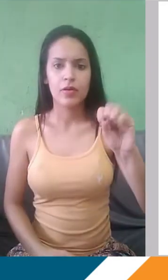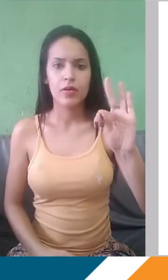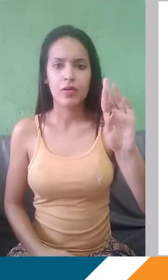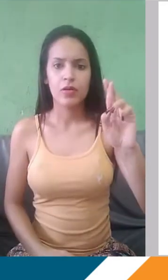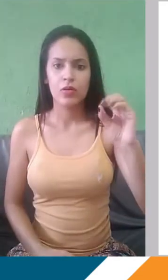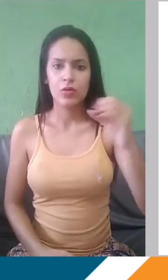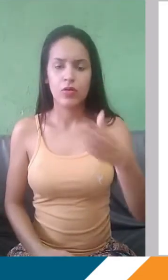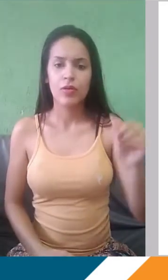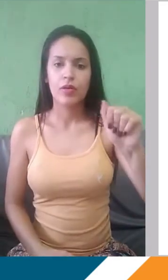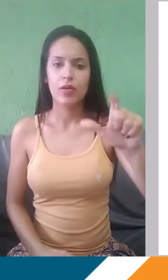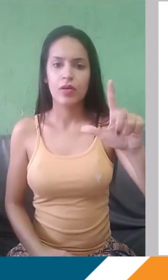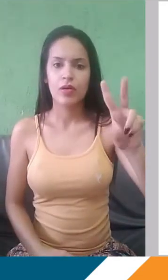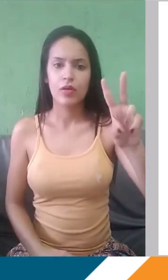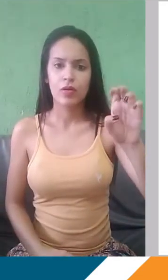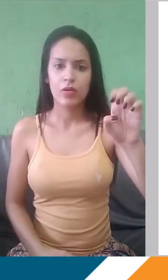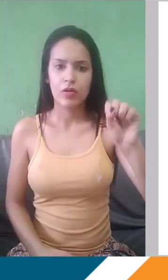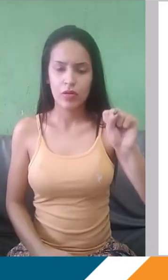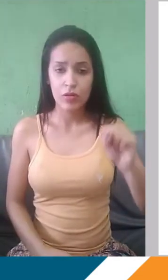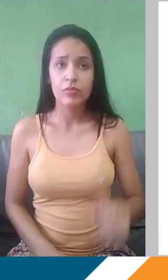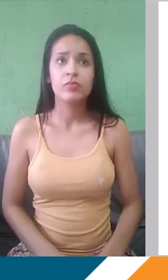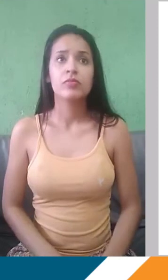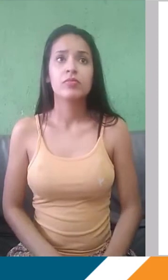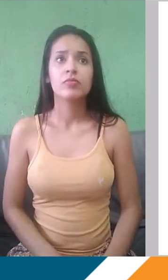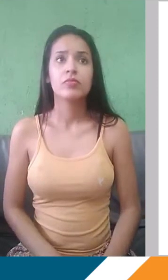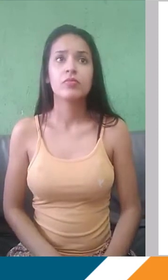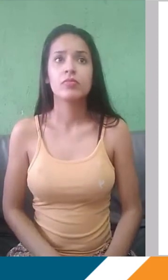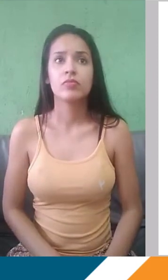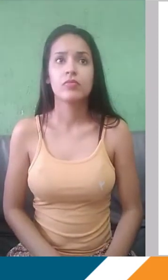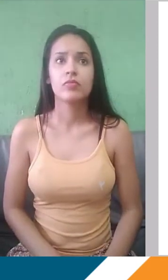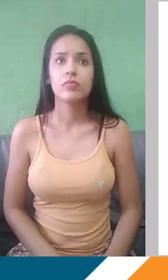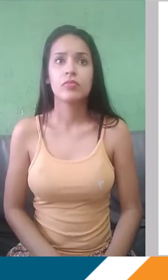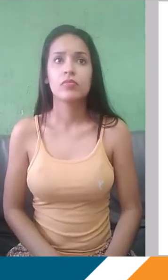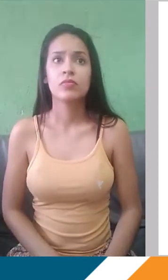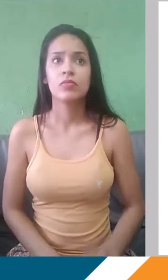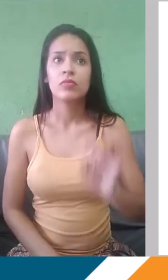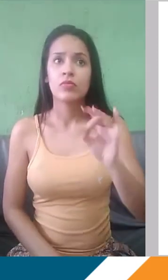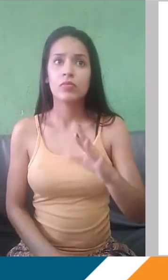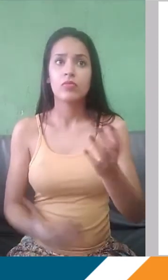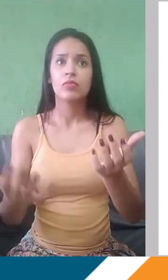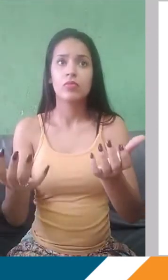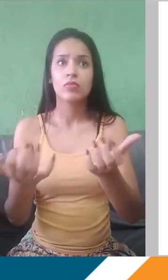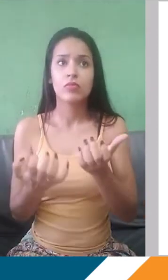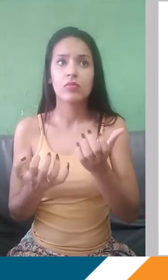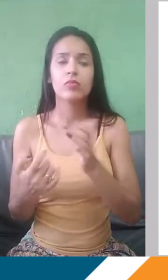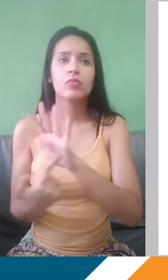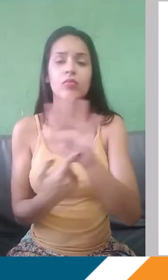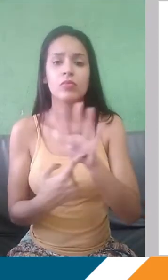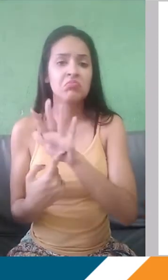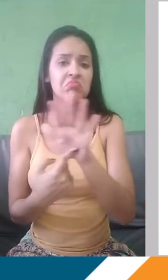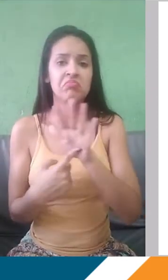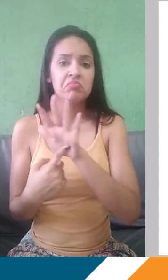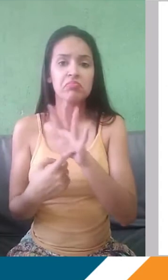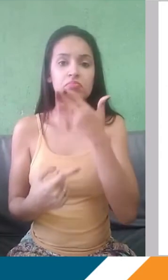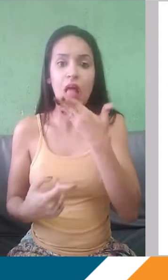mais perplexidade ao leitor, pela sugestão das atrocidades cometidas em nome da nação. Quanto à letra